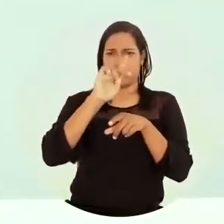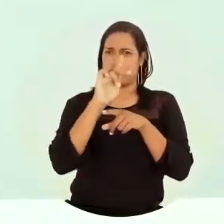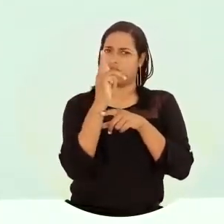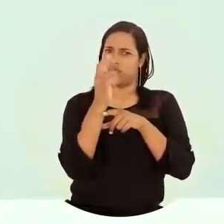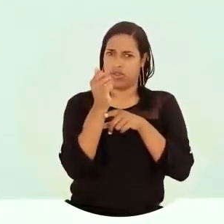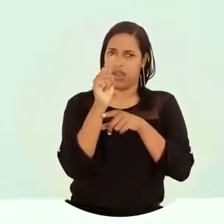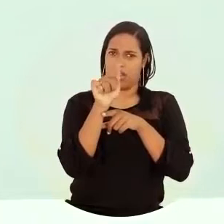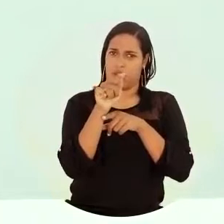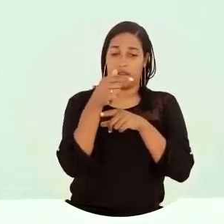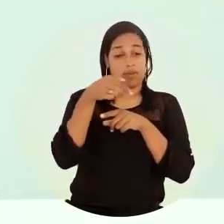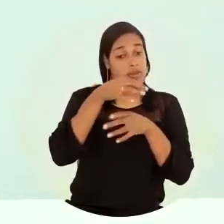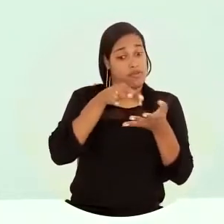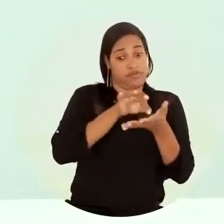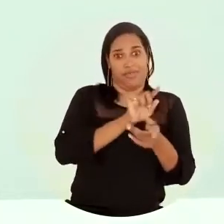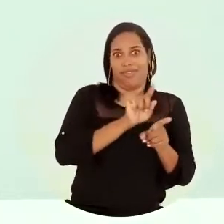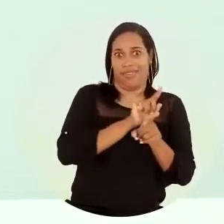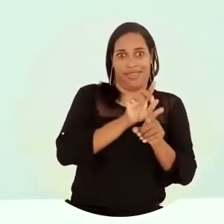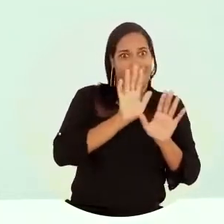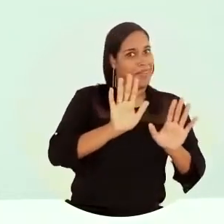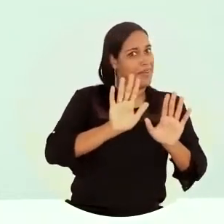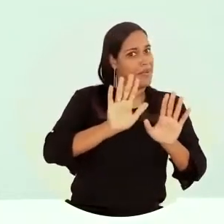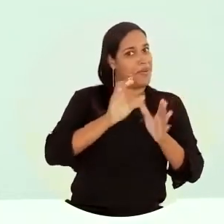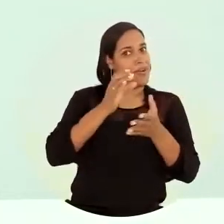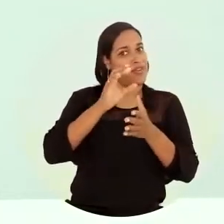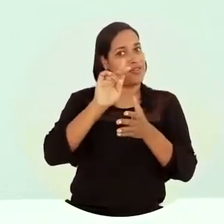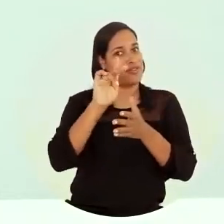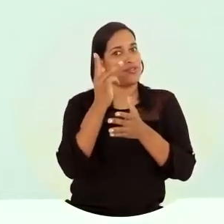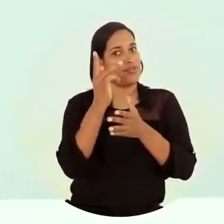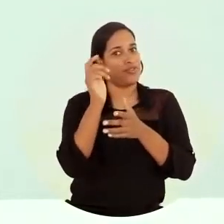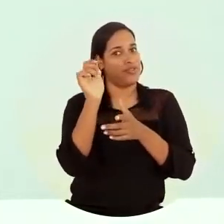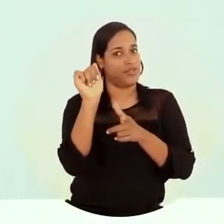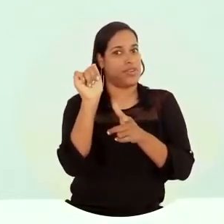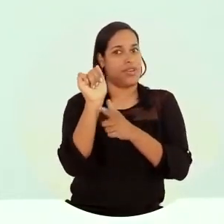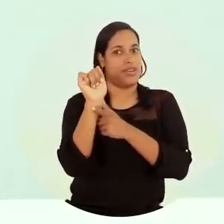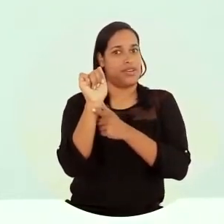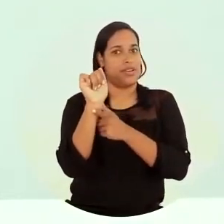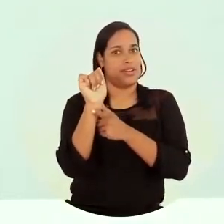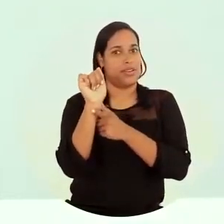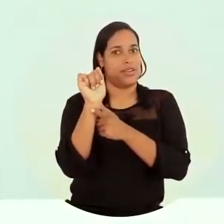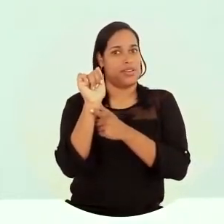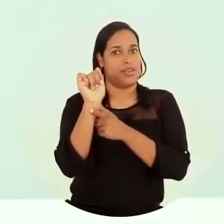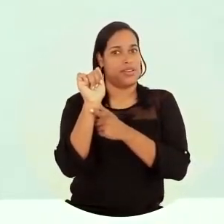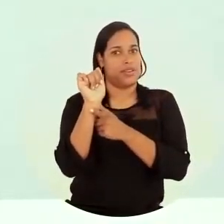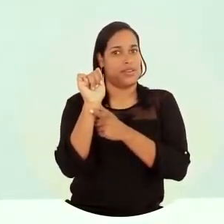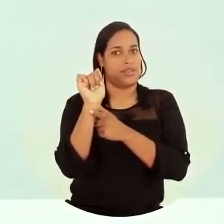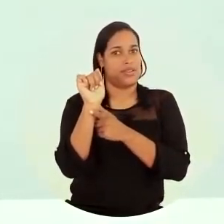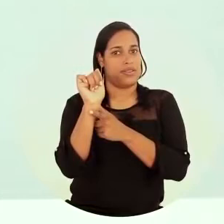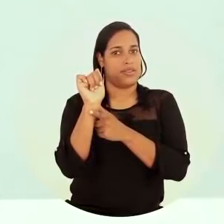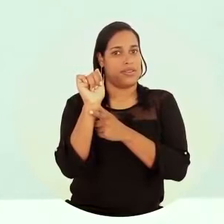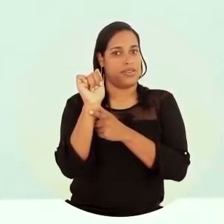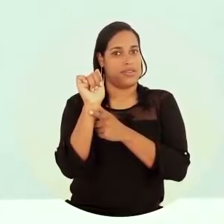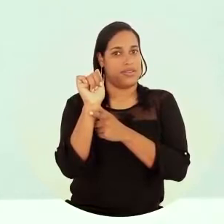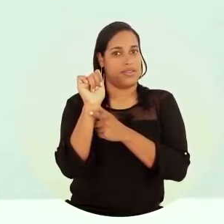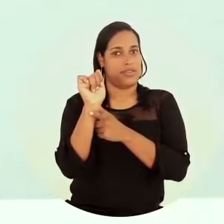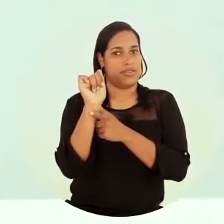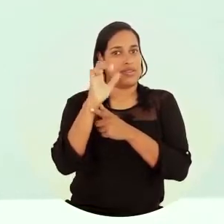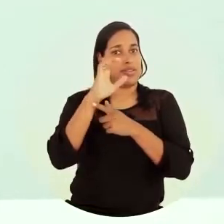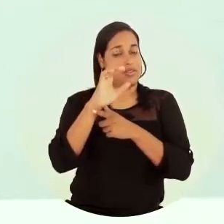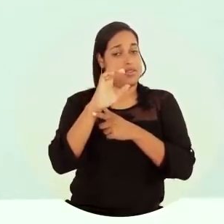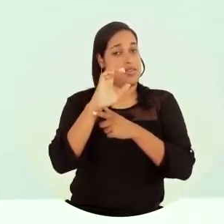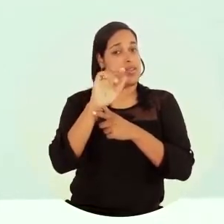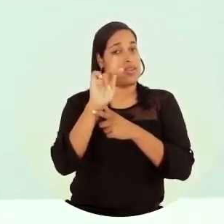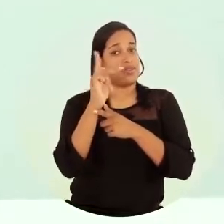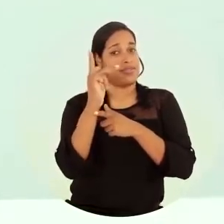olha só, o chá, que são as competências, é formado por 3 palavras: conhecimento, que é o saber, que é a